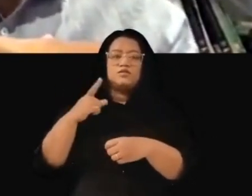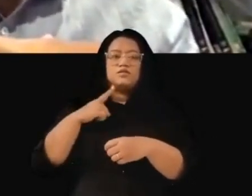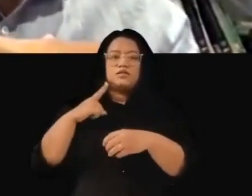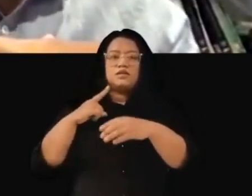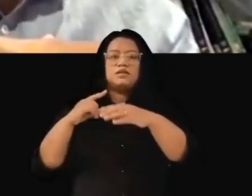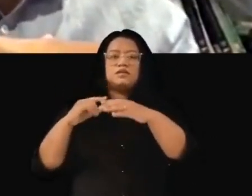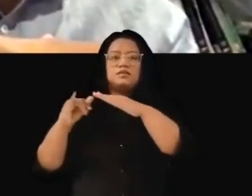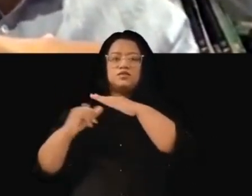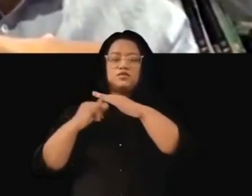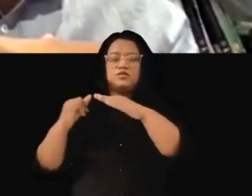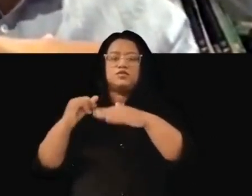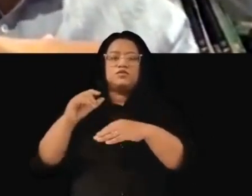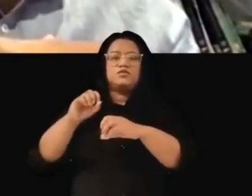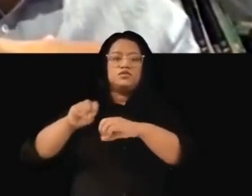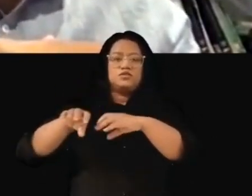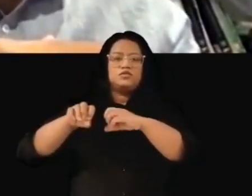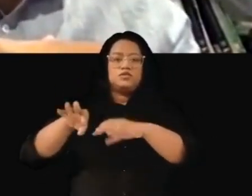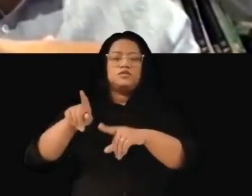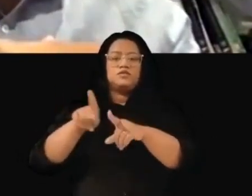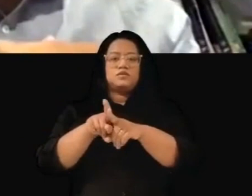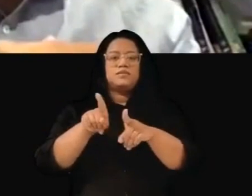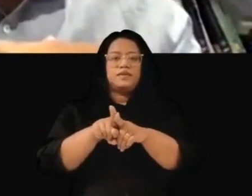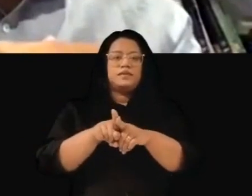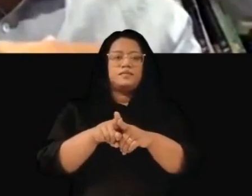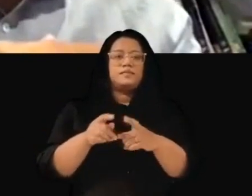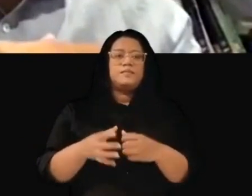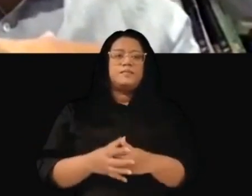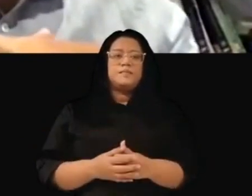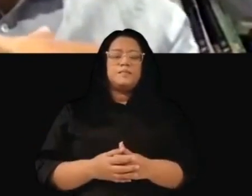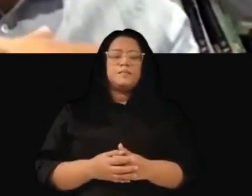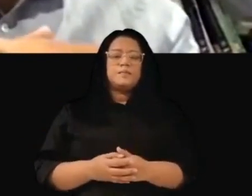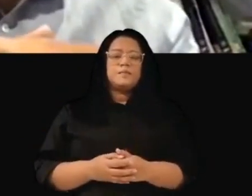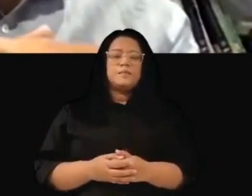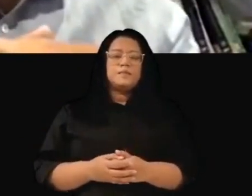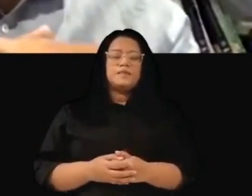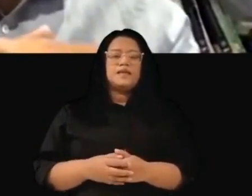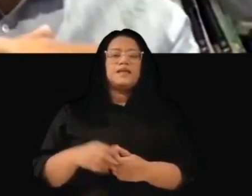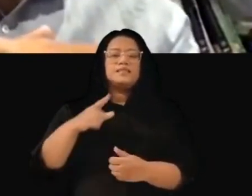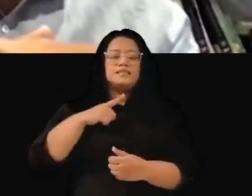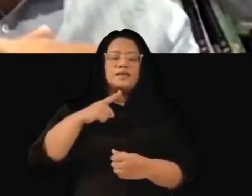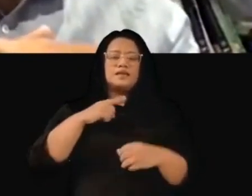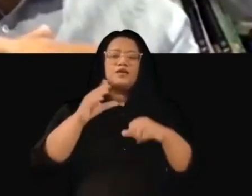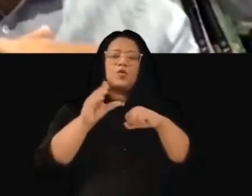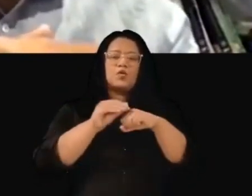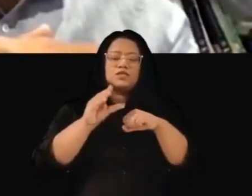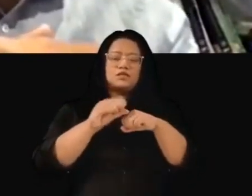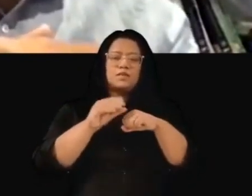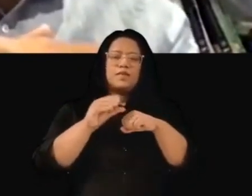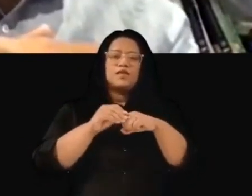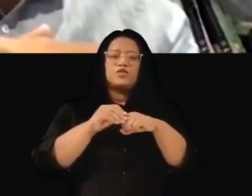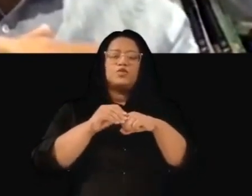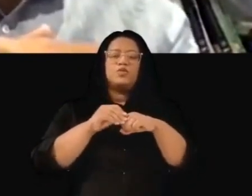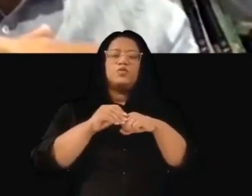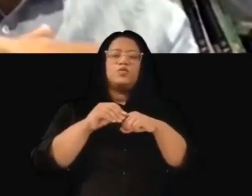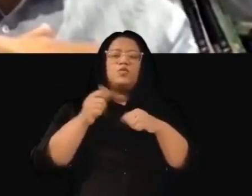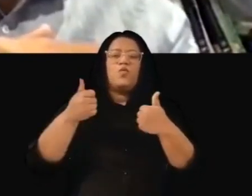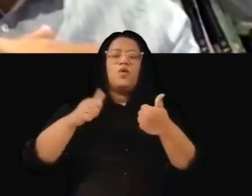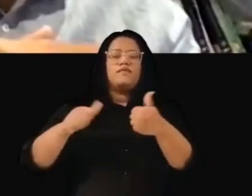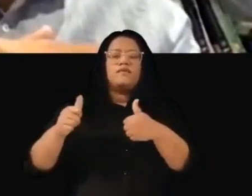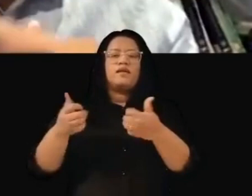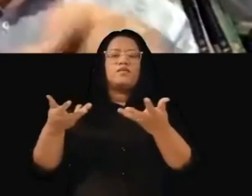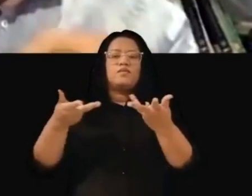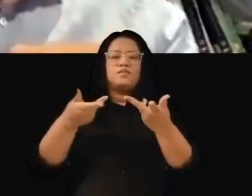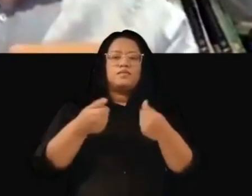educação, e tenho que dizer aos senhores e senhoras que há muito conhecimento qualificado nas universidades brasileiras, como